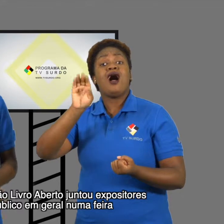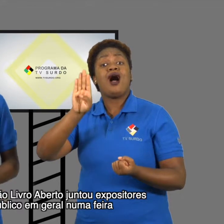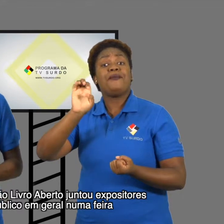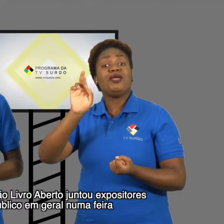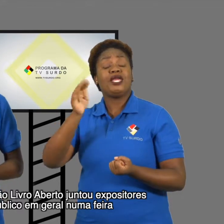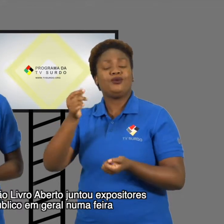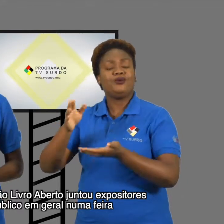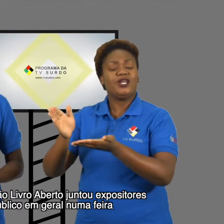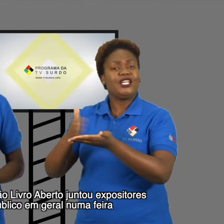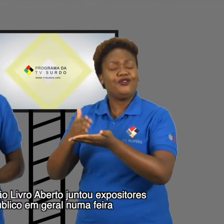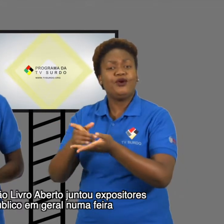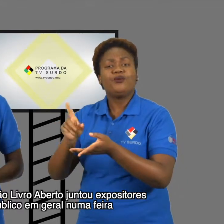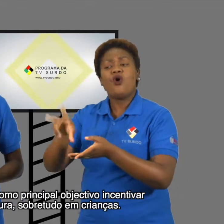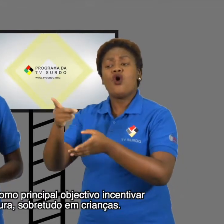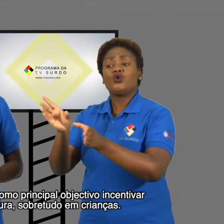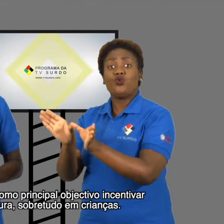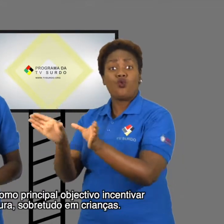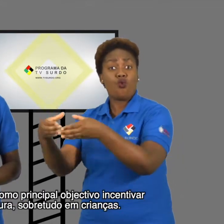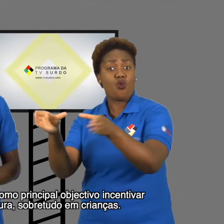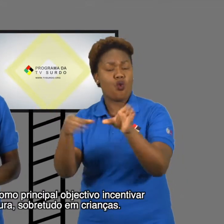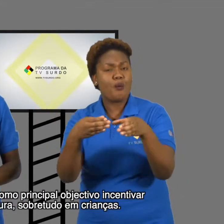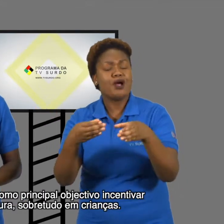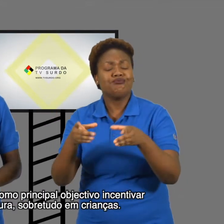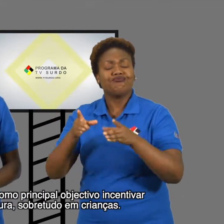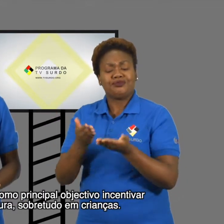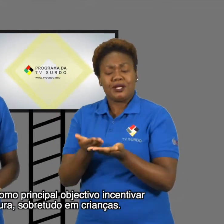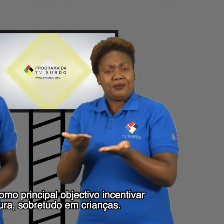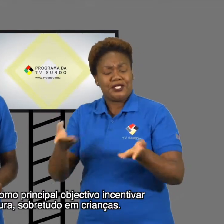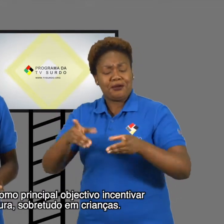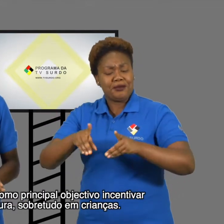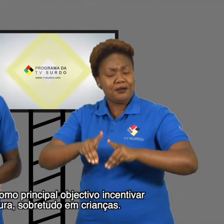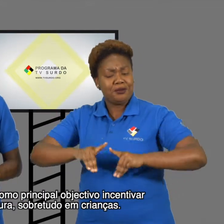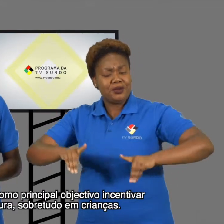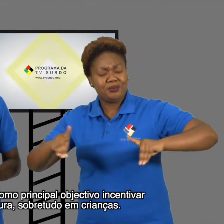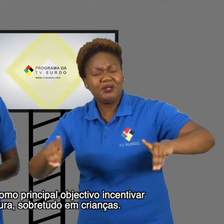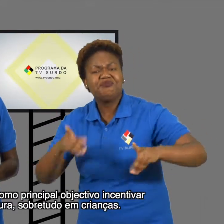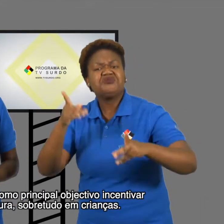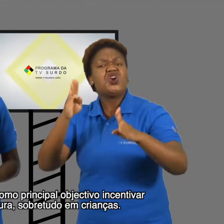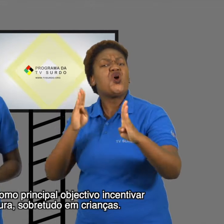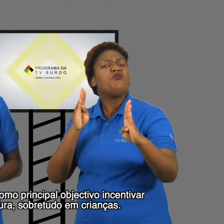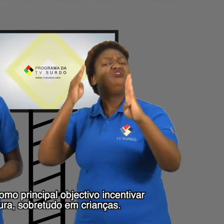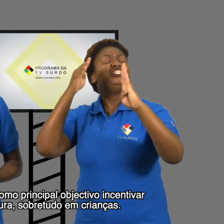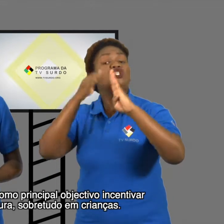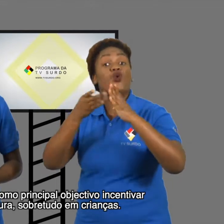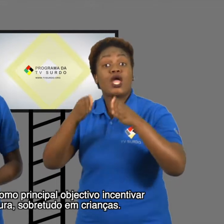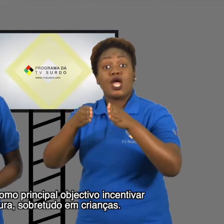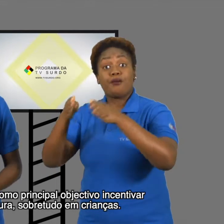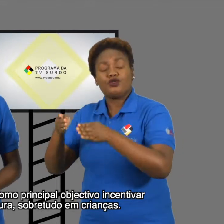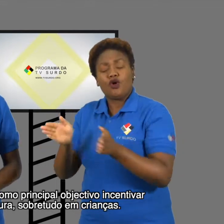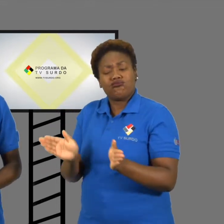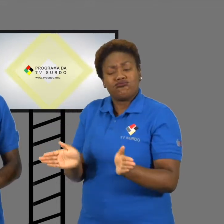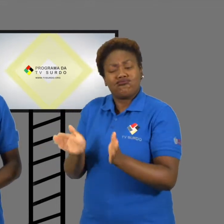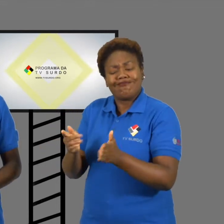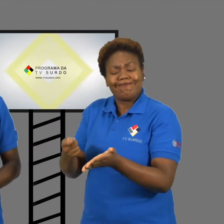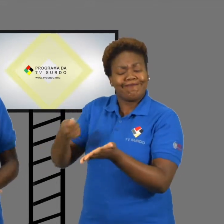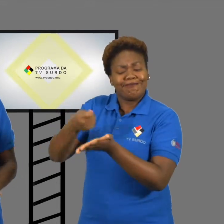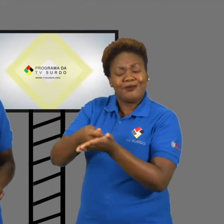público em geral numa feira que tinha como principal objetivo incentivar a leitura, sobretudo em crianças.